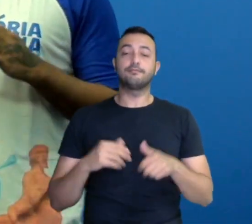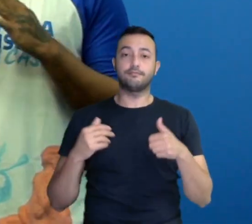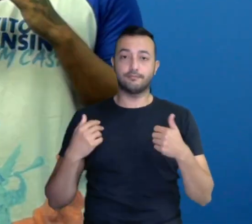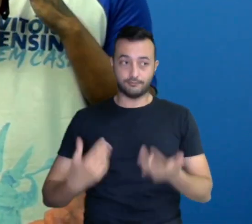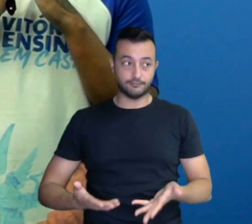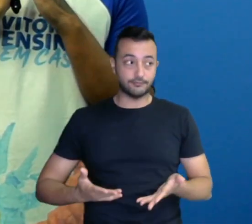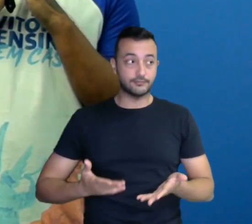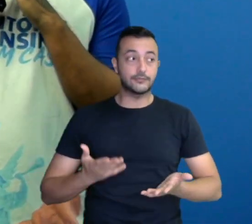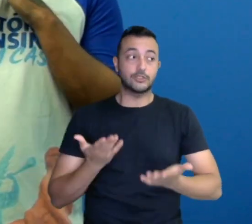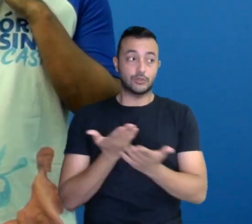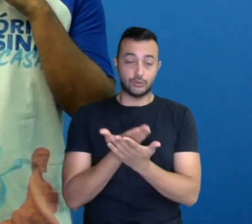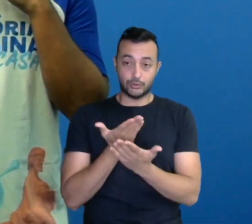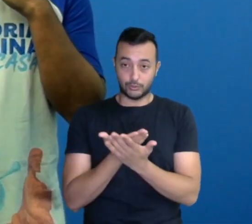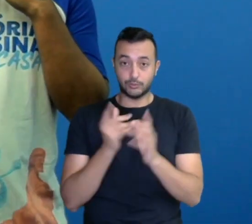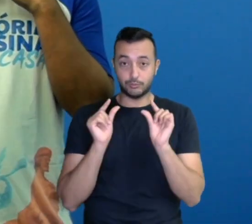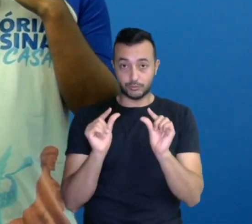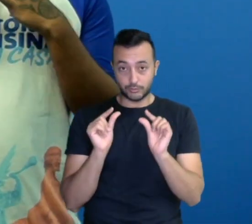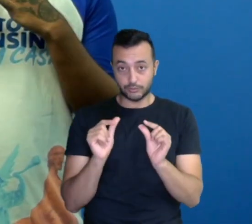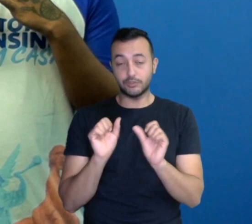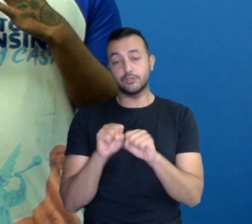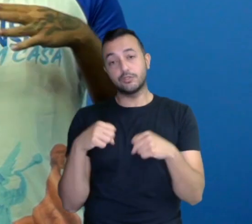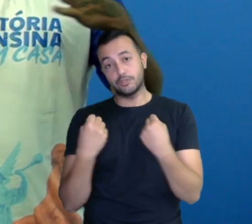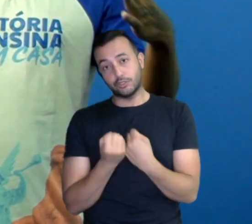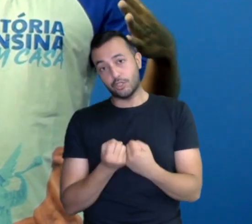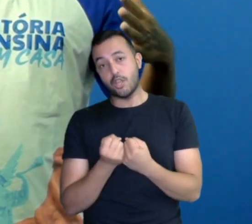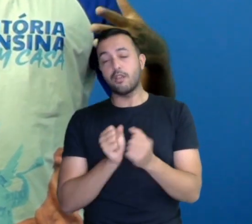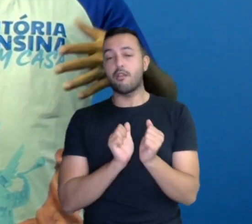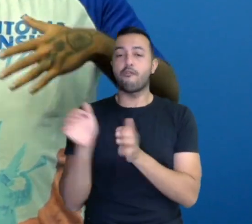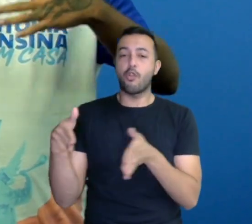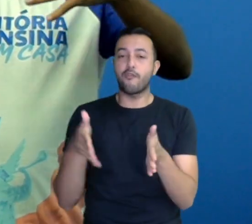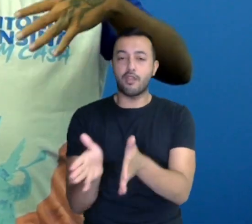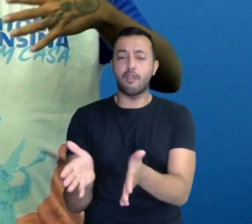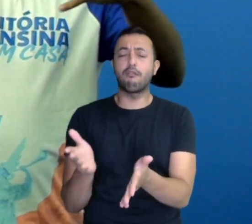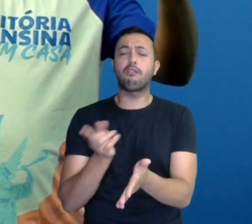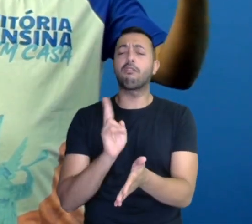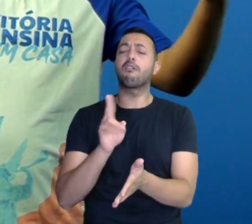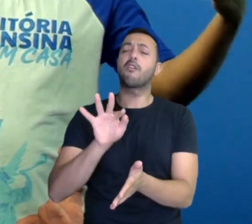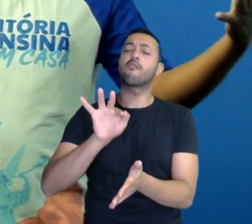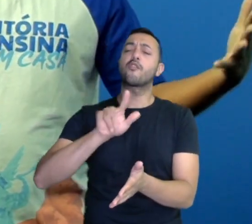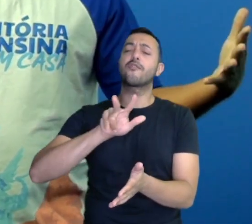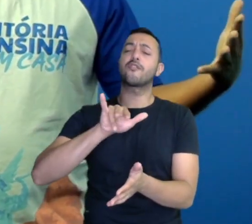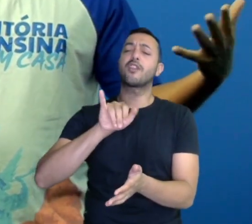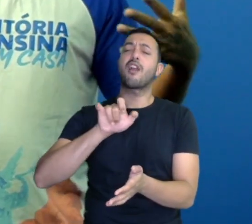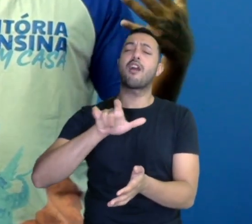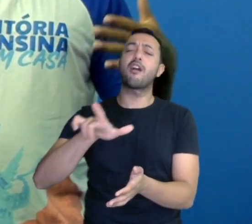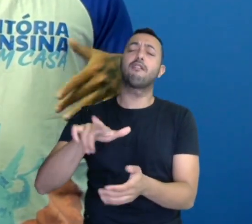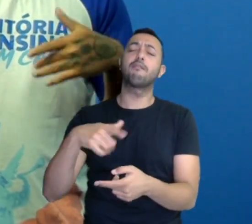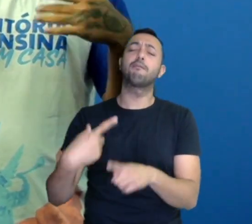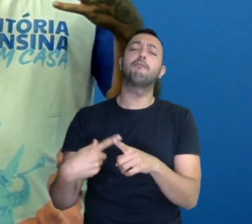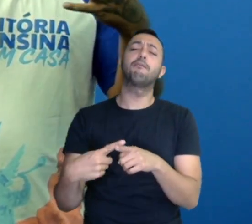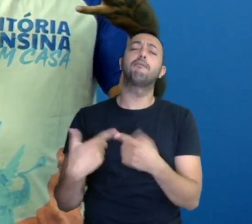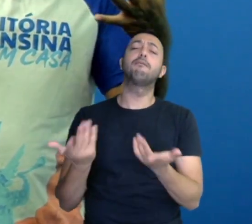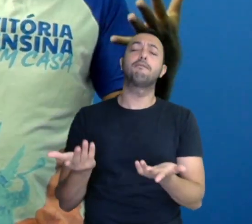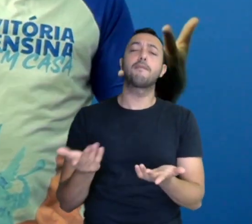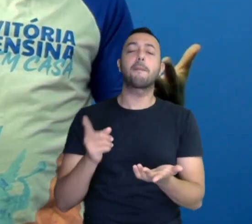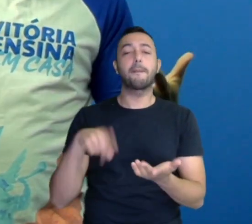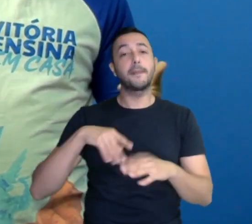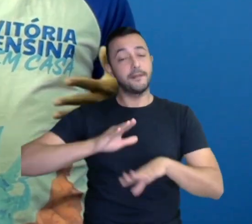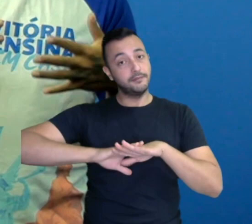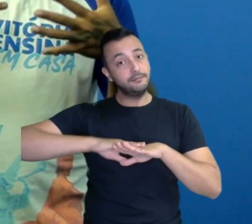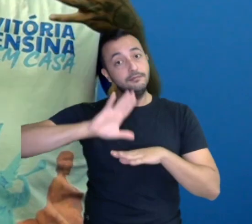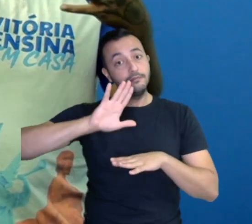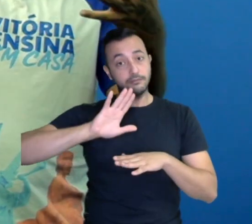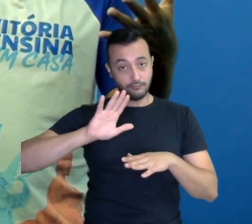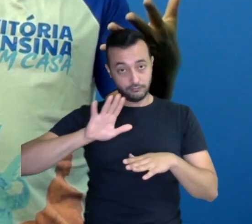Então, a gente vai estudar um pouquinho sobre as sociedades fluviais. E, professor, por que esse nome, sociedades fluviais? Porque a maior